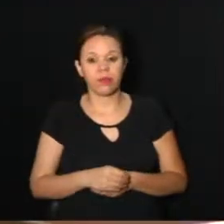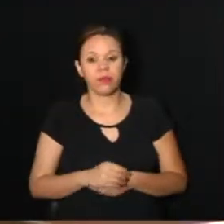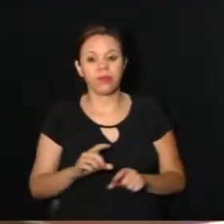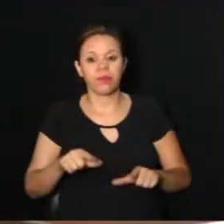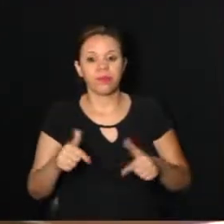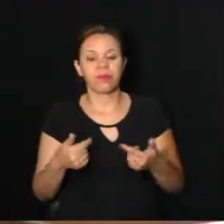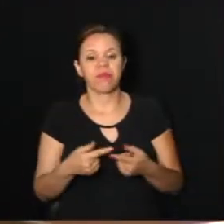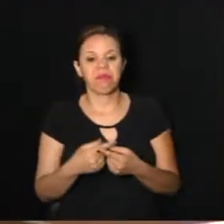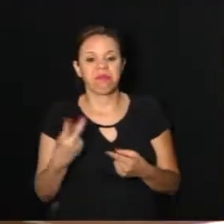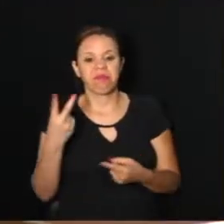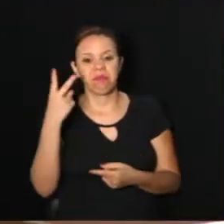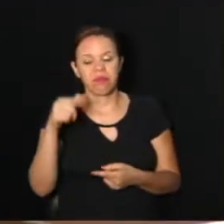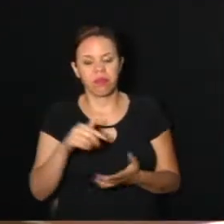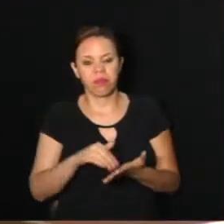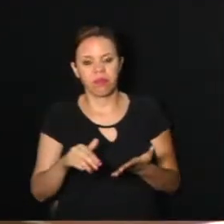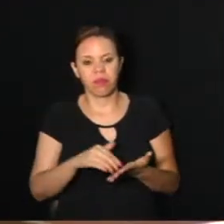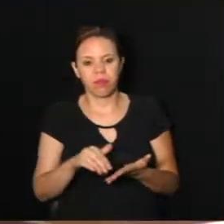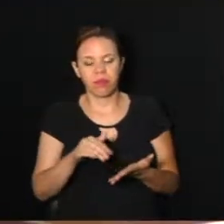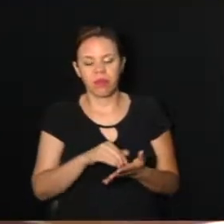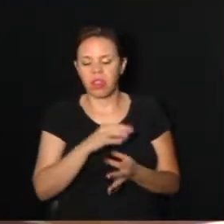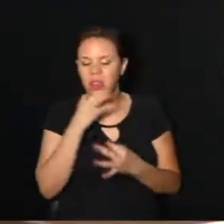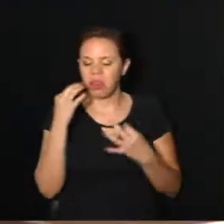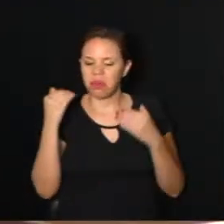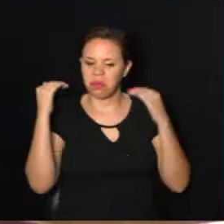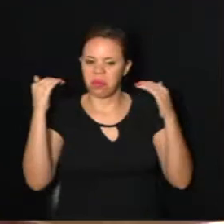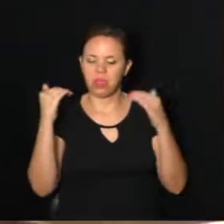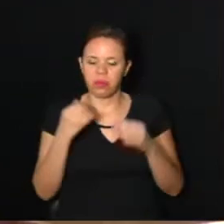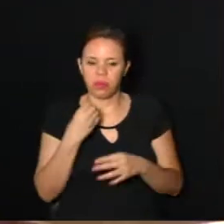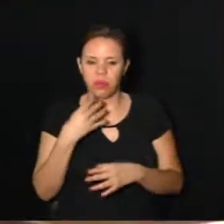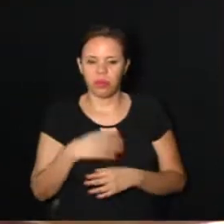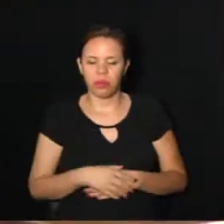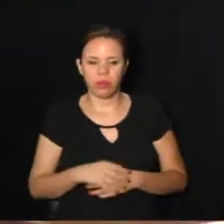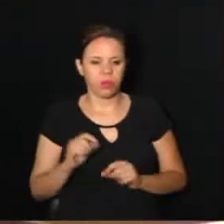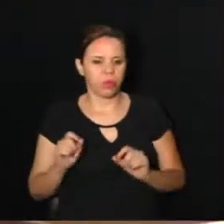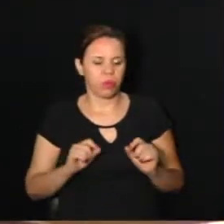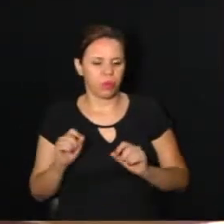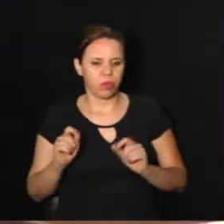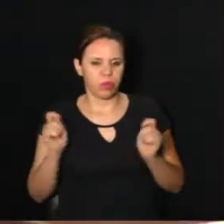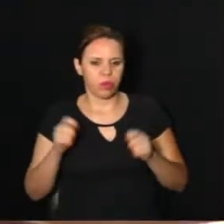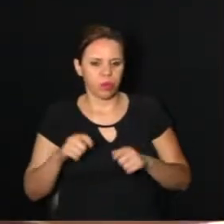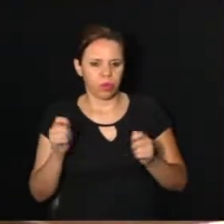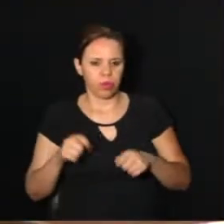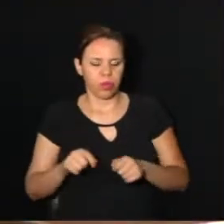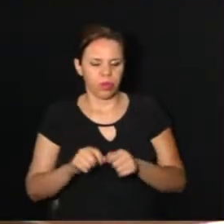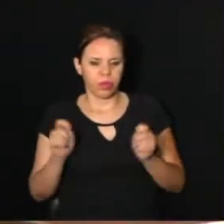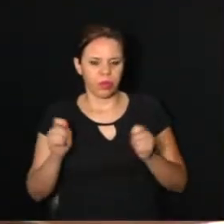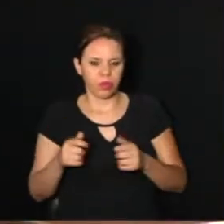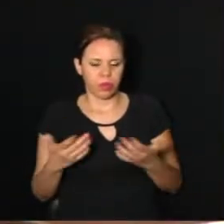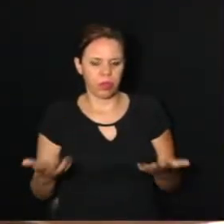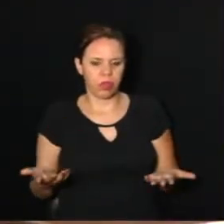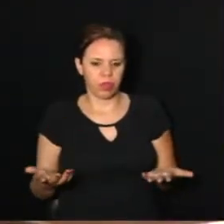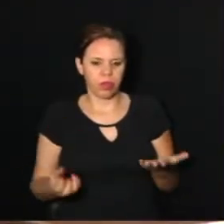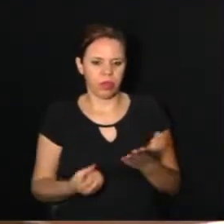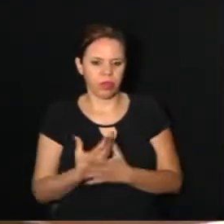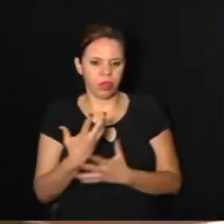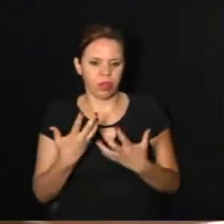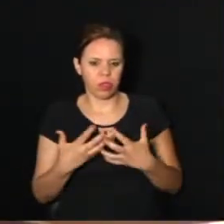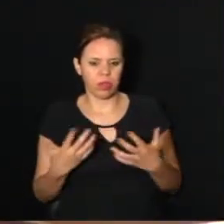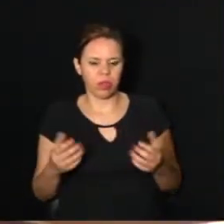iniciativa muito válida do secretário, fantástica, e no que puder, naquilo que for possível,